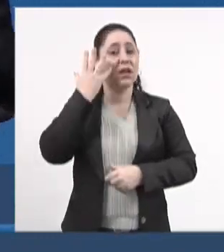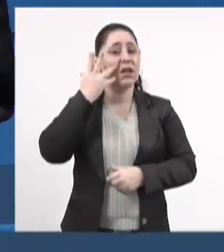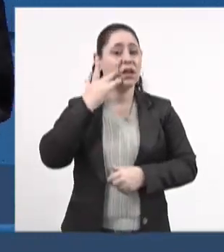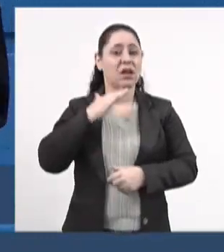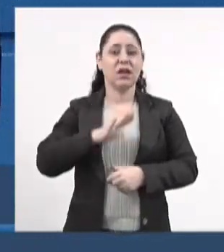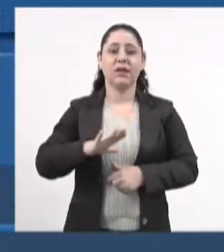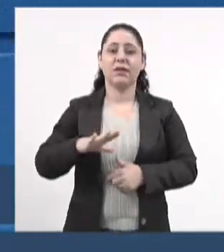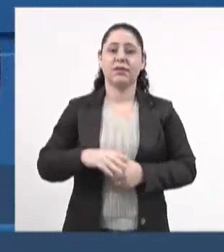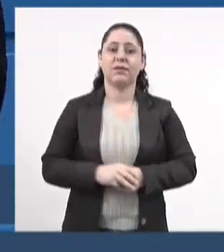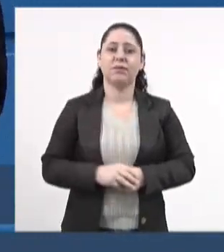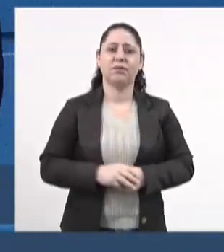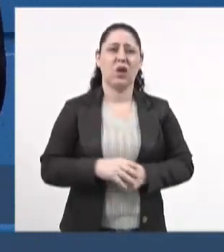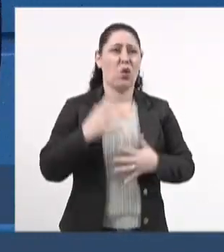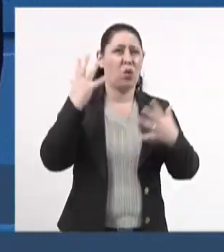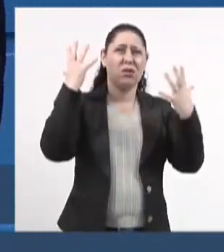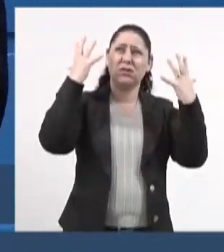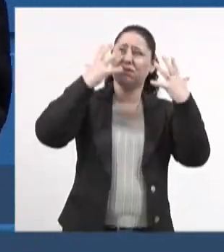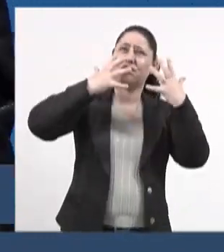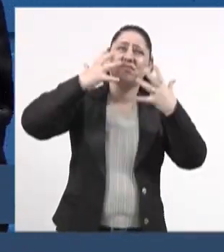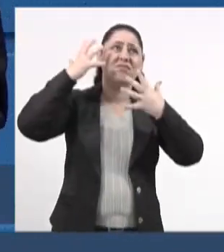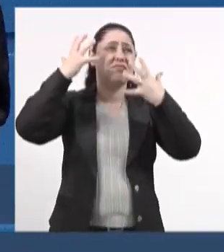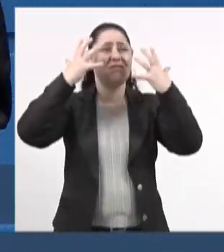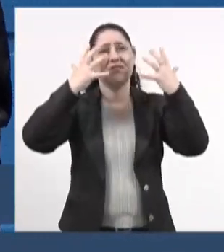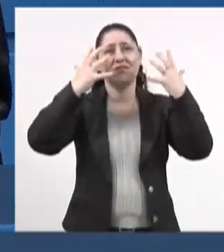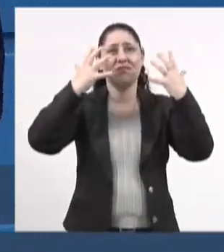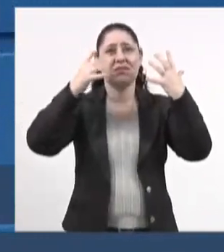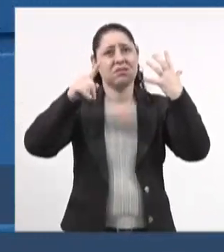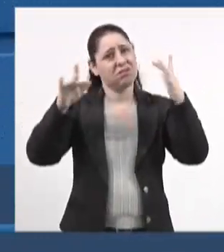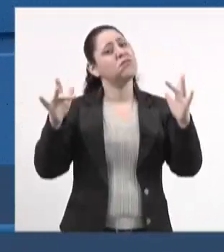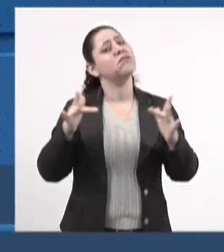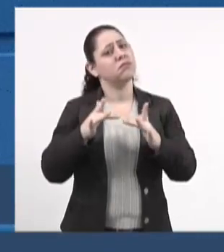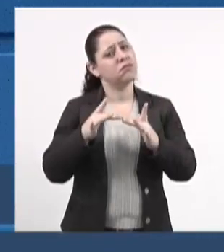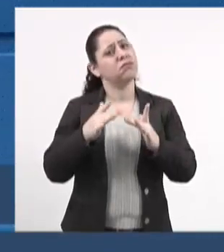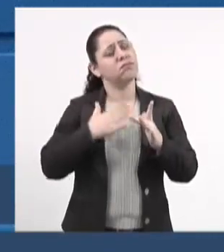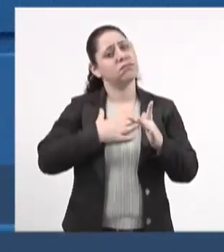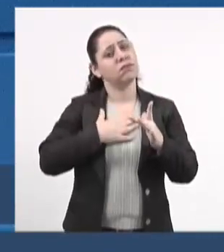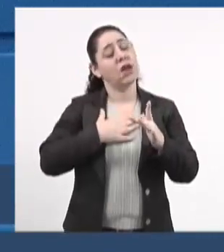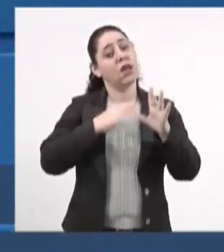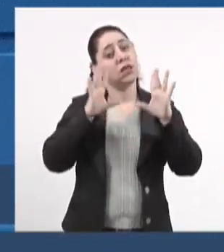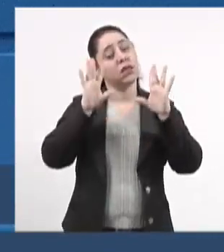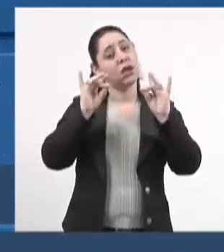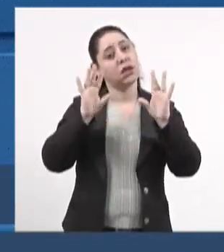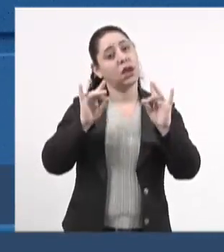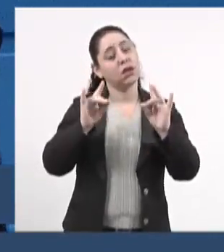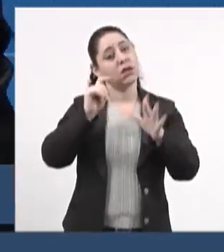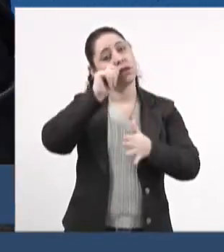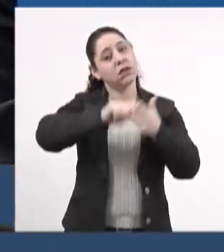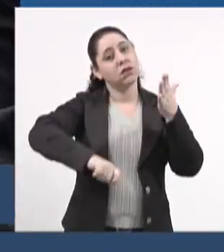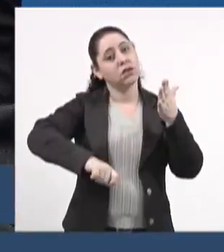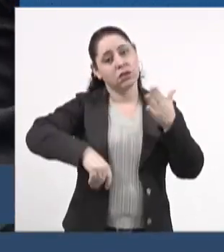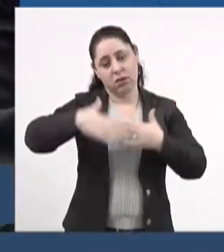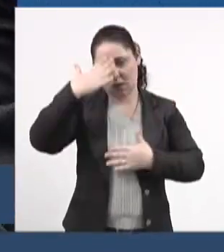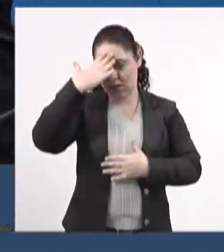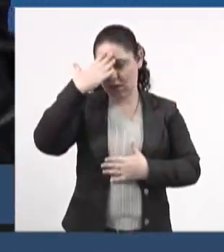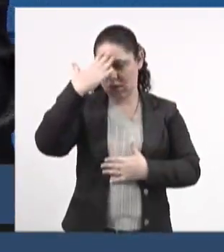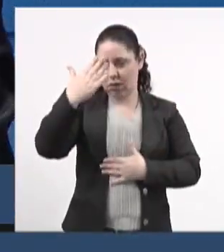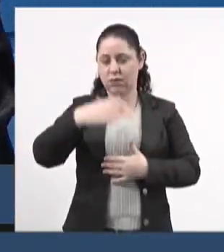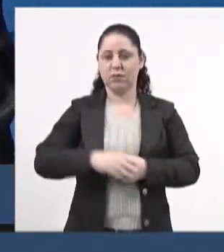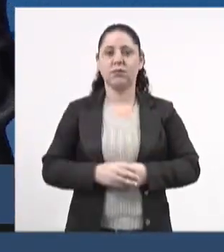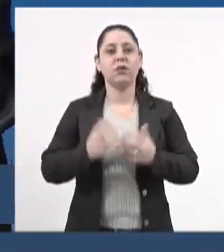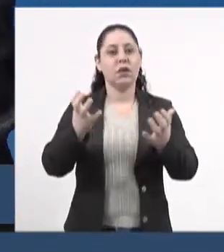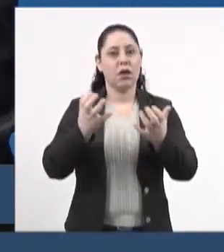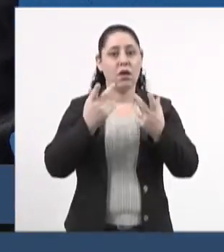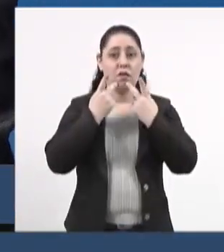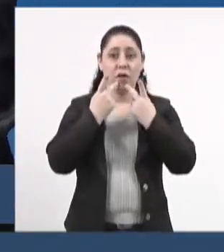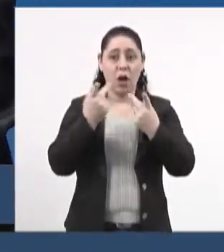entrando no terceiro. Fica confusa. Vossa Excelência há de convir comigo. Esse é um detalhe que eu quero aqui deixar registrado. Agradeço e quero aqui